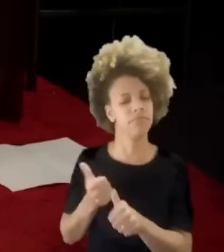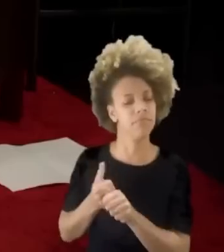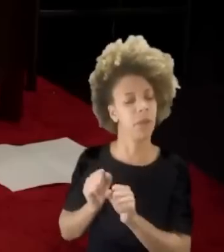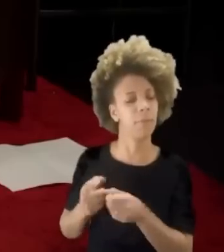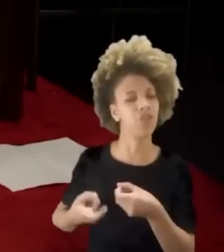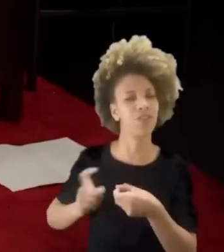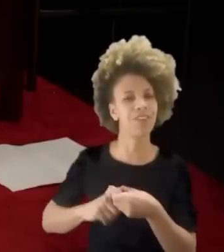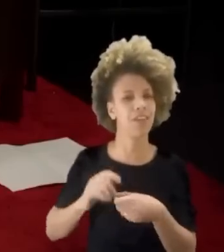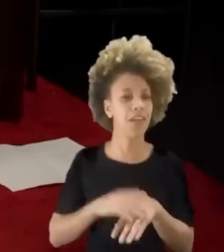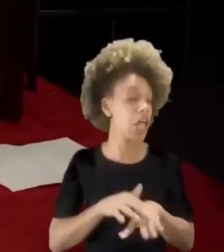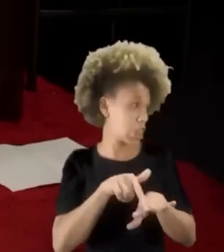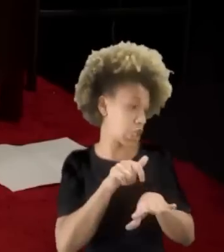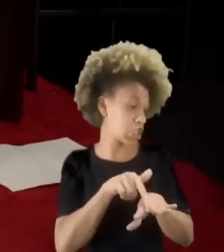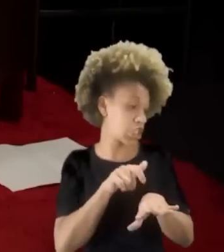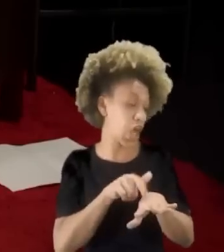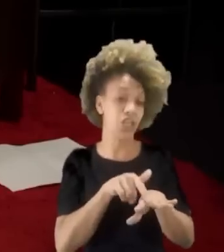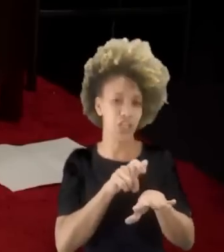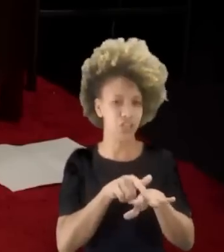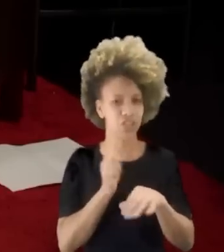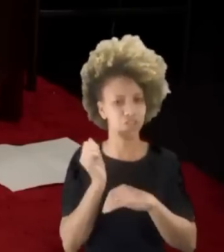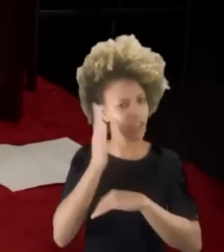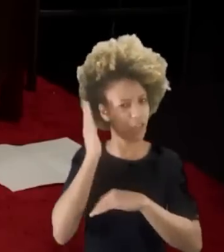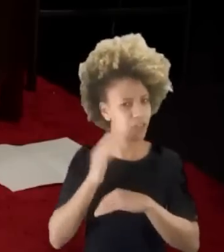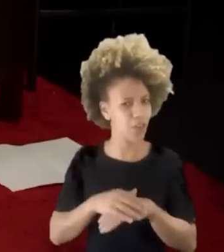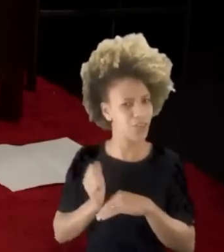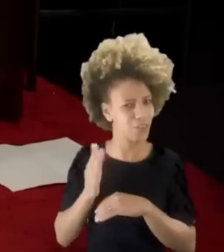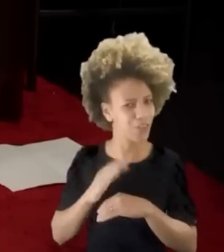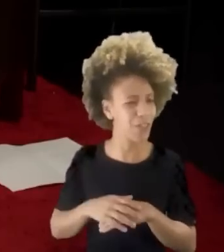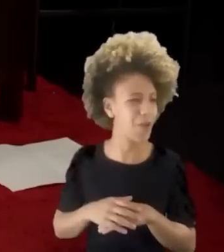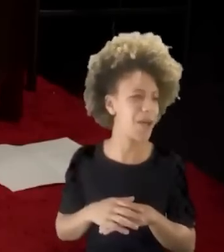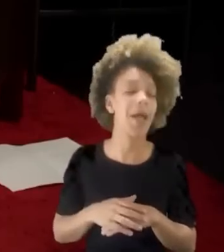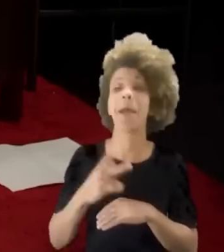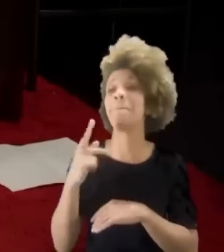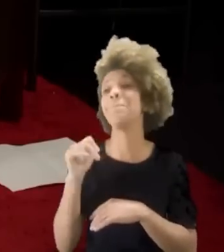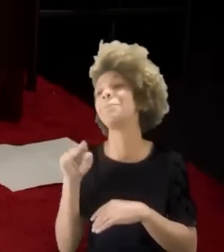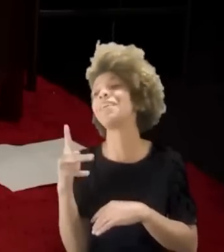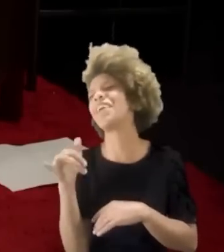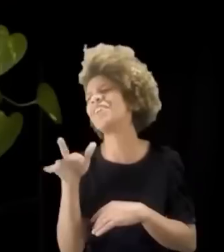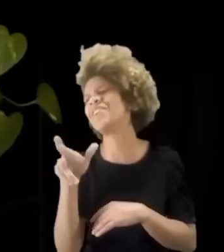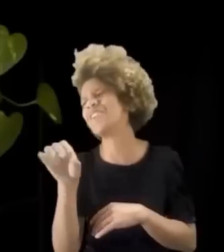voltar se fodeu